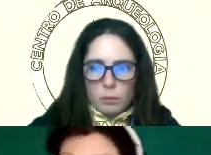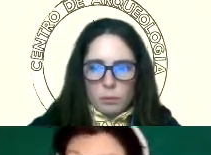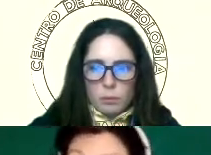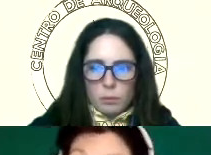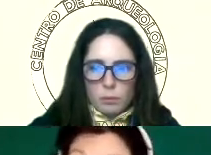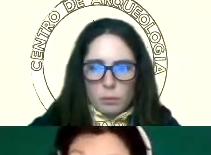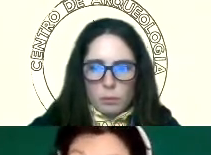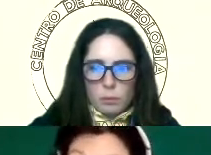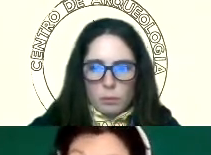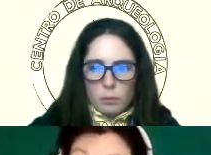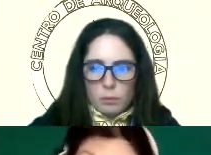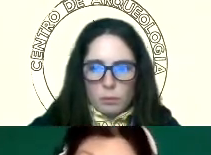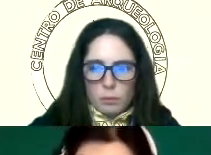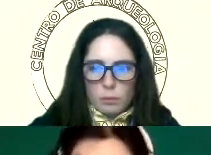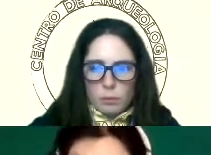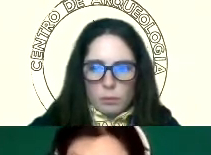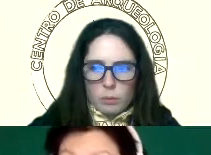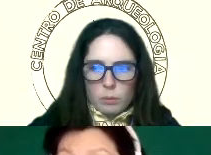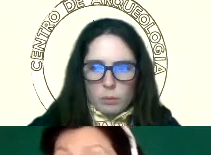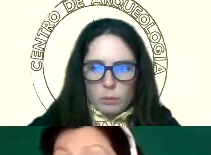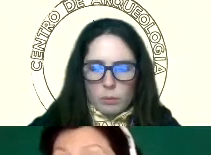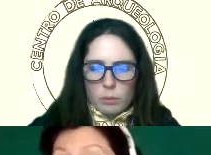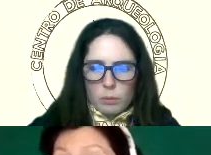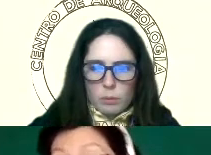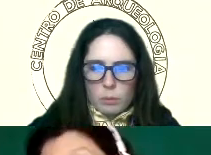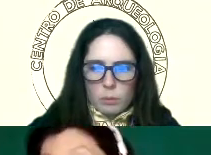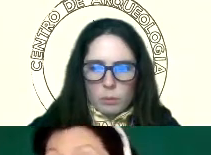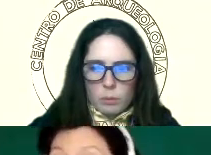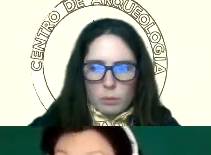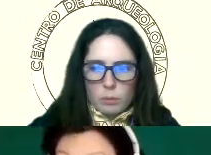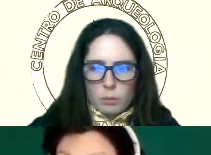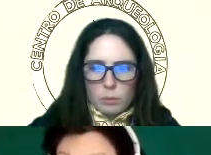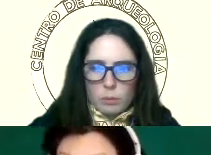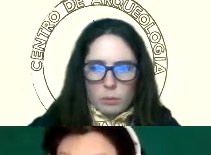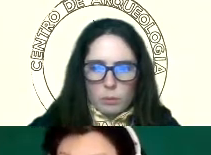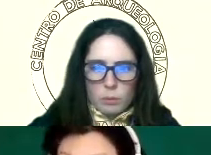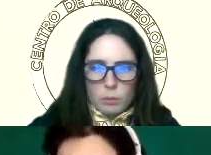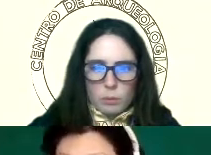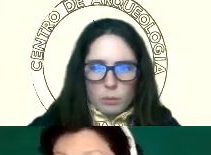ISTAR, e justamente que trabalhava também, e trabalha, com